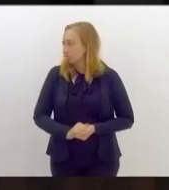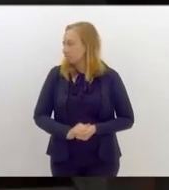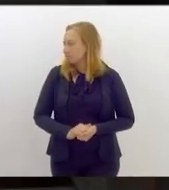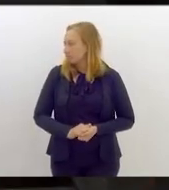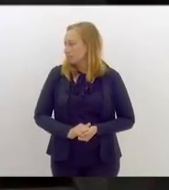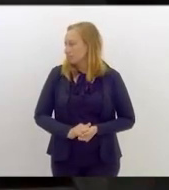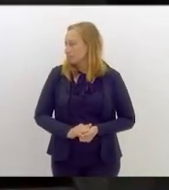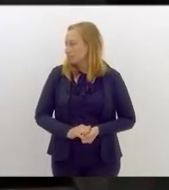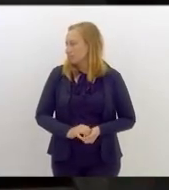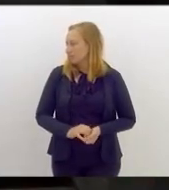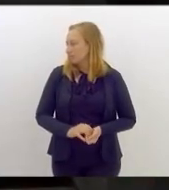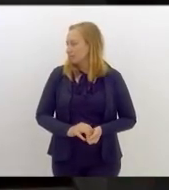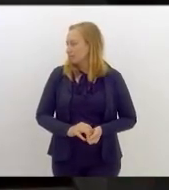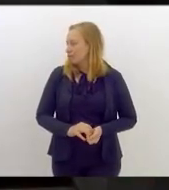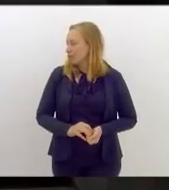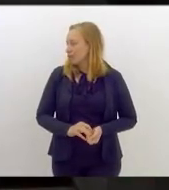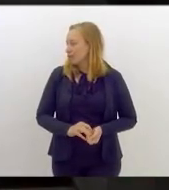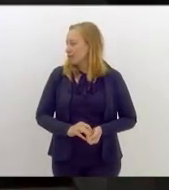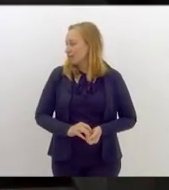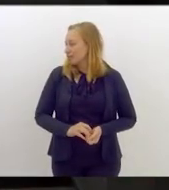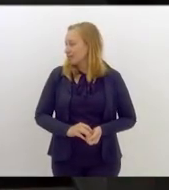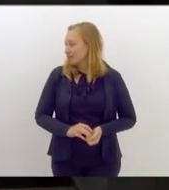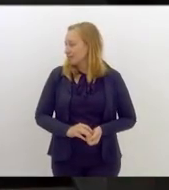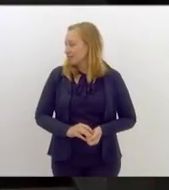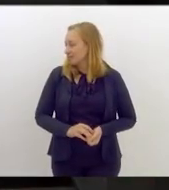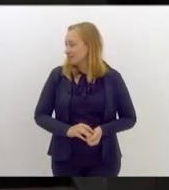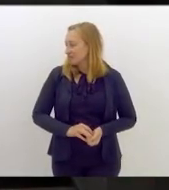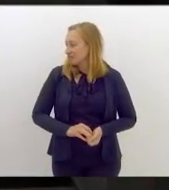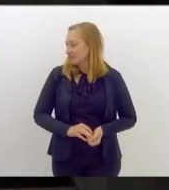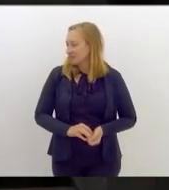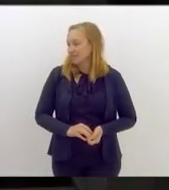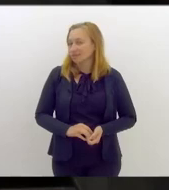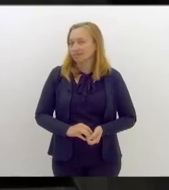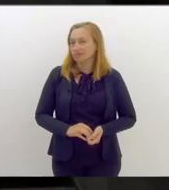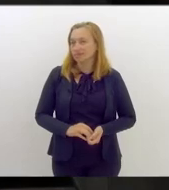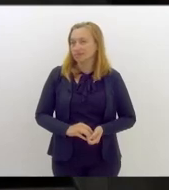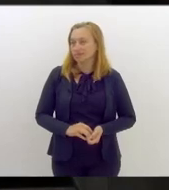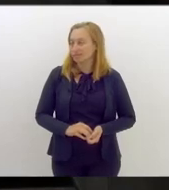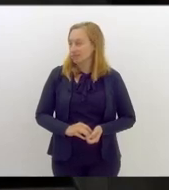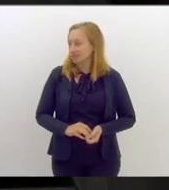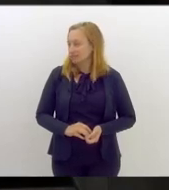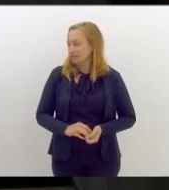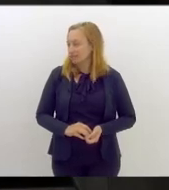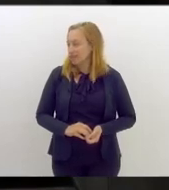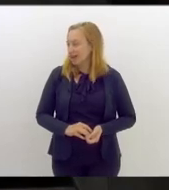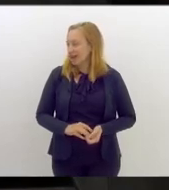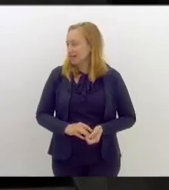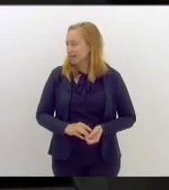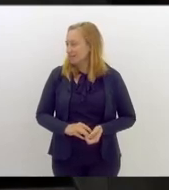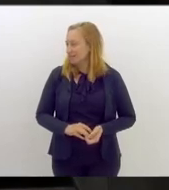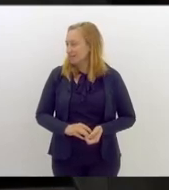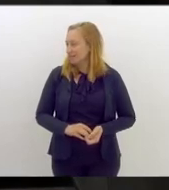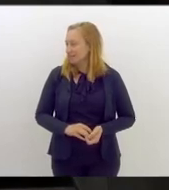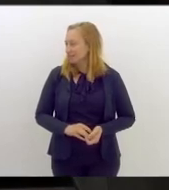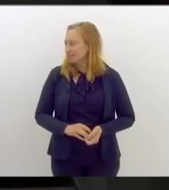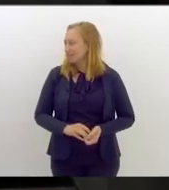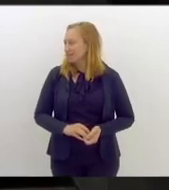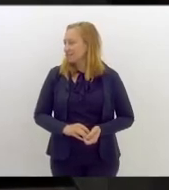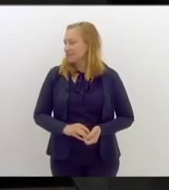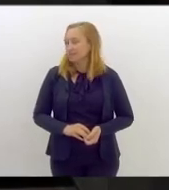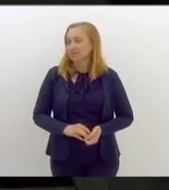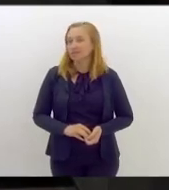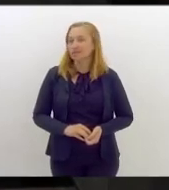Senhor presidente, deputado André Siliano, que se retira da presidência e passa a